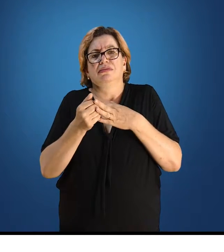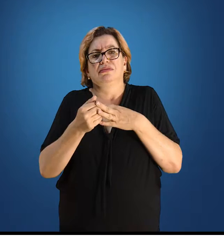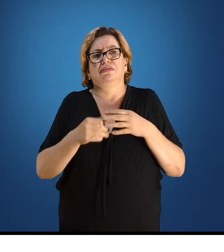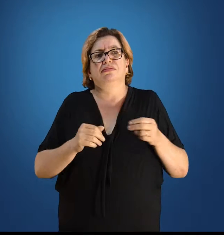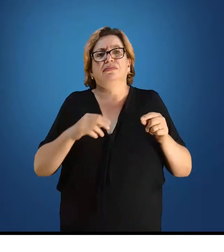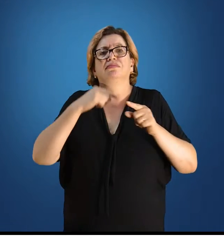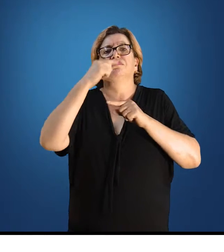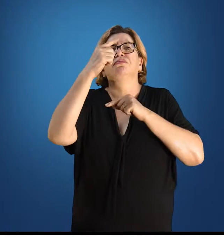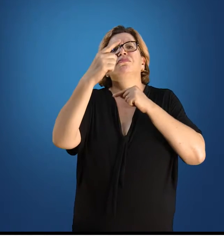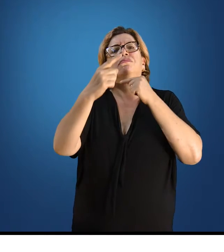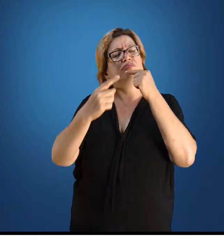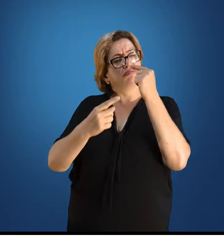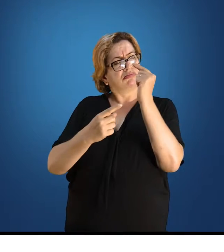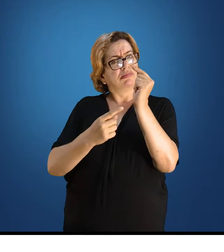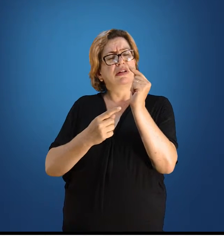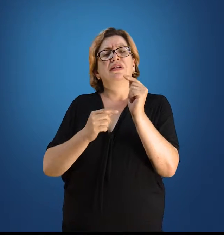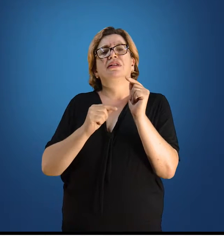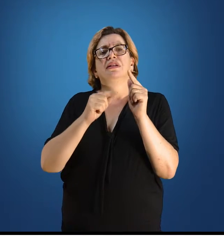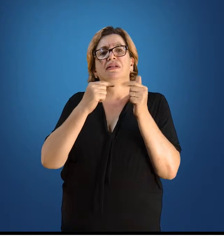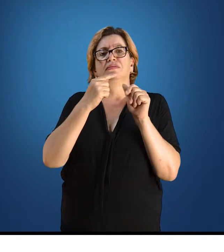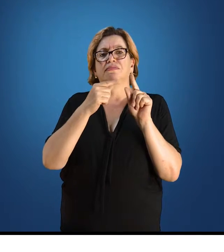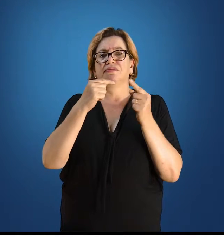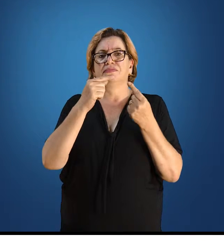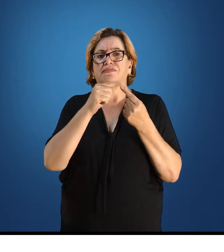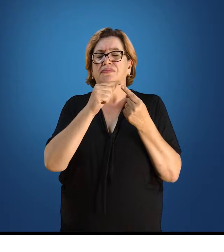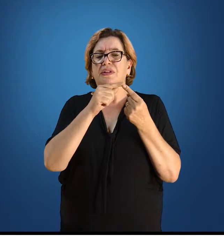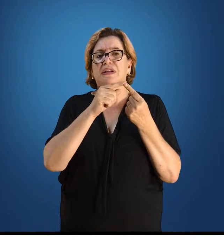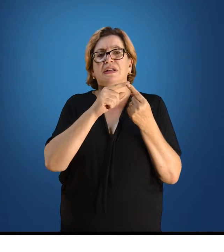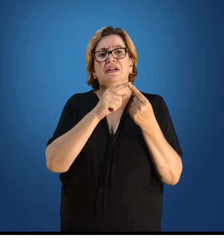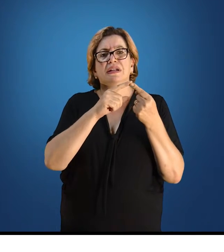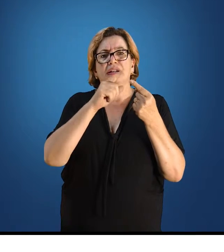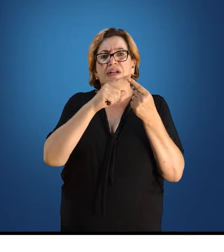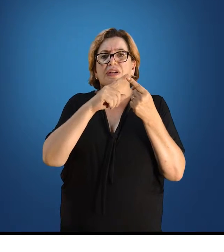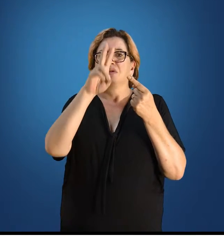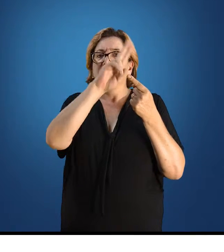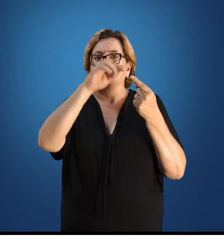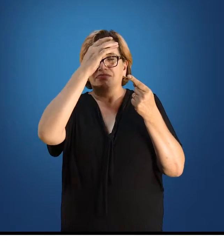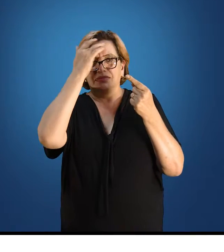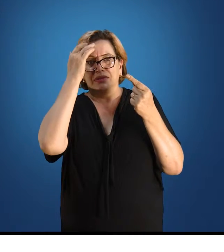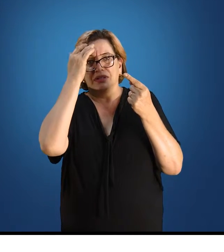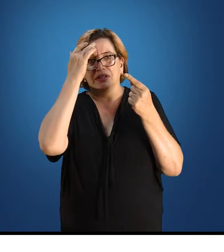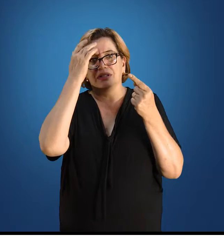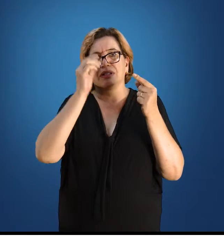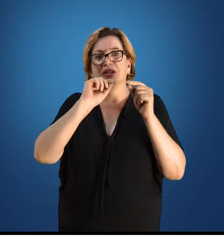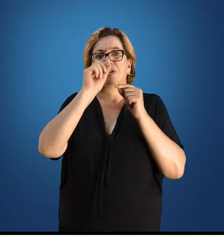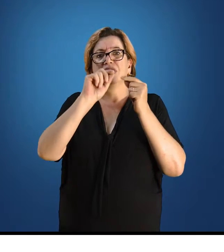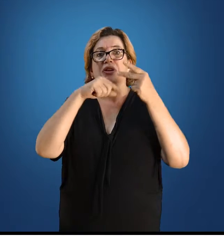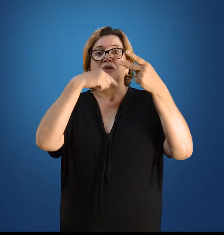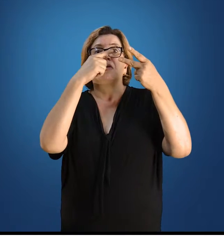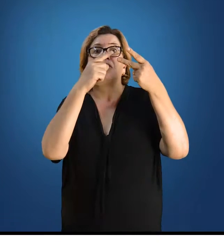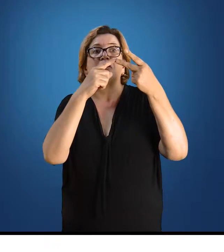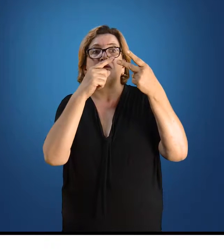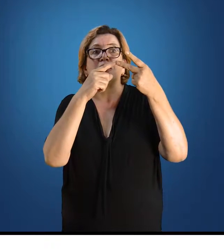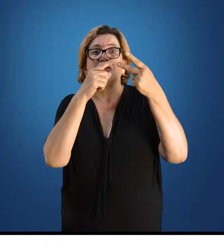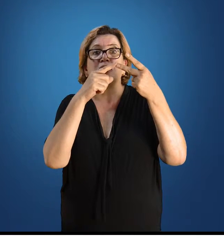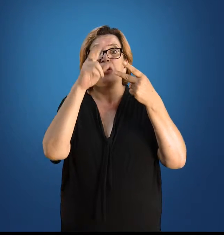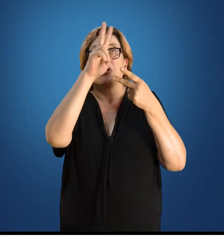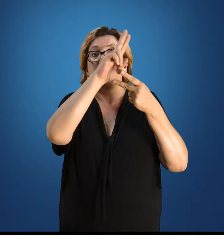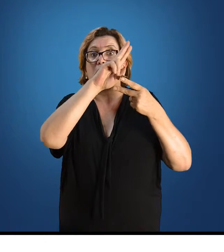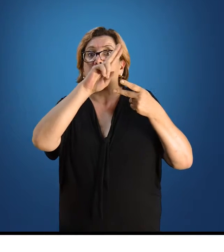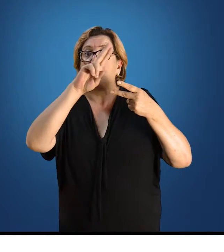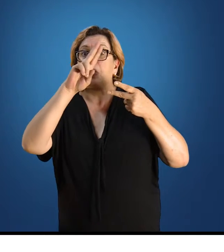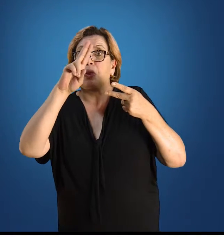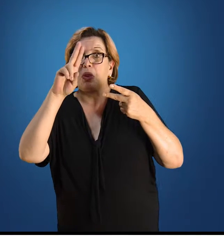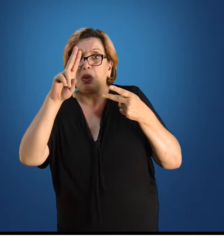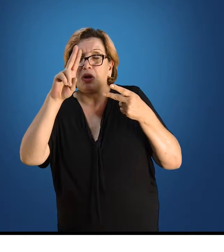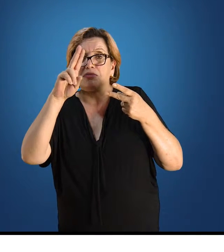Gomes, LGFF é o autor do artigo, da monografia. O nome da monografia, veja que vem em negrito, Novela